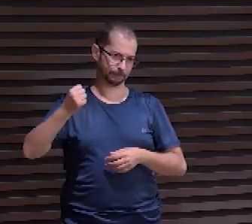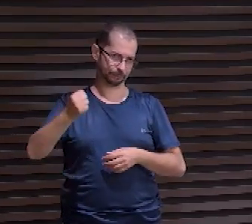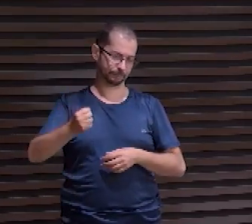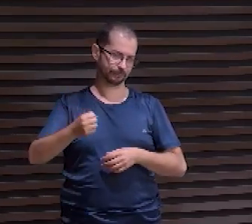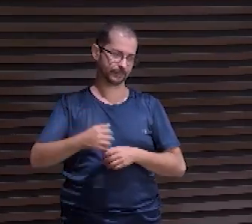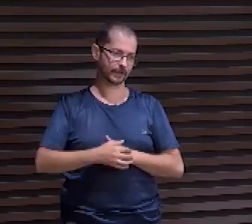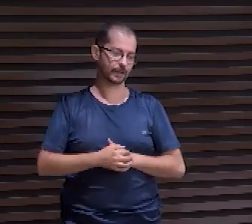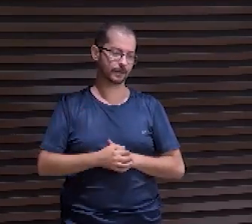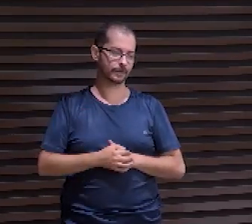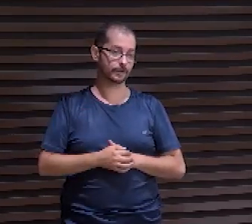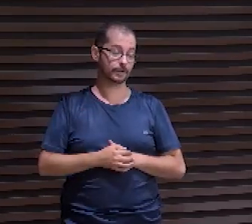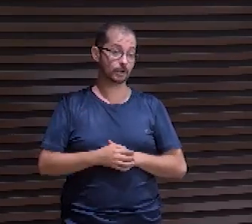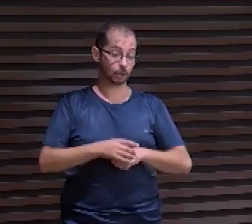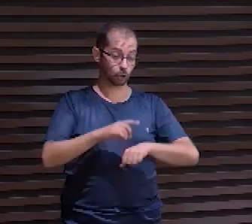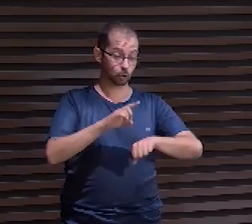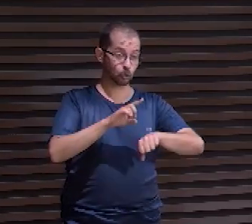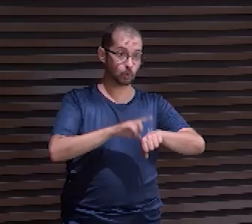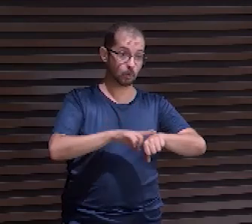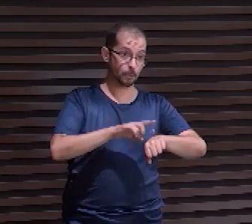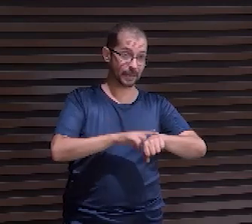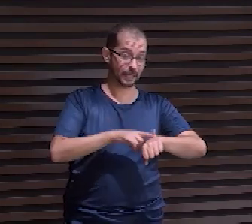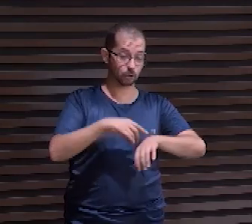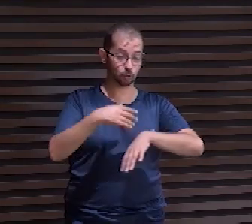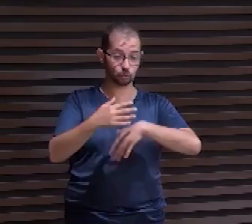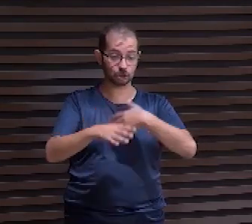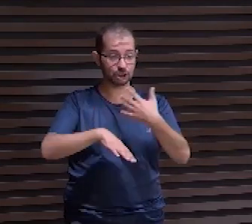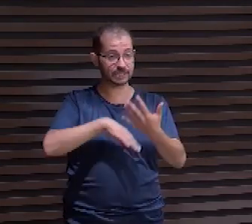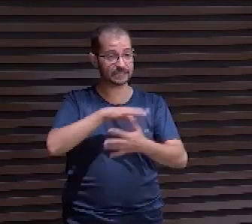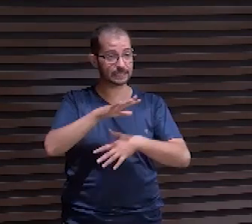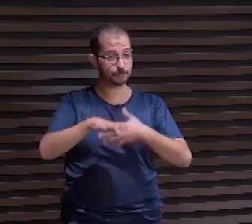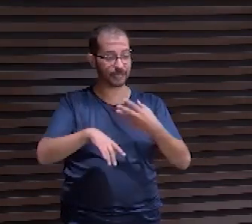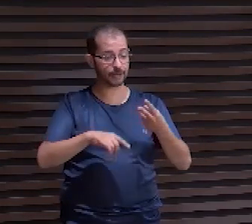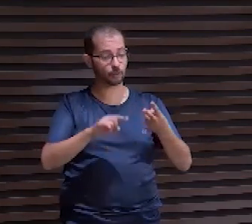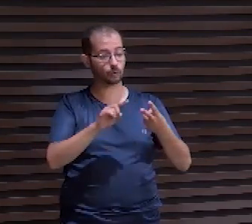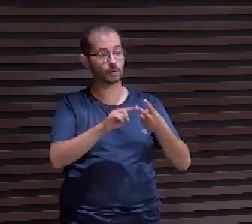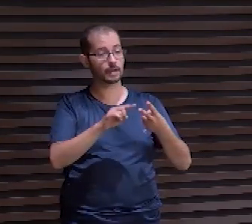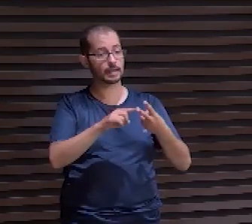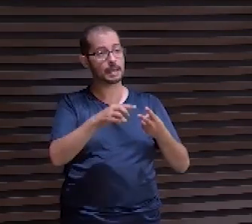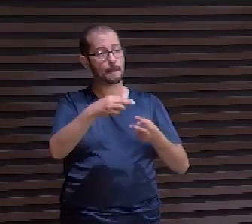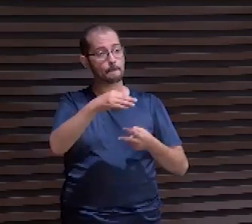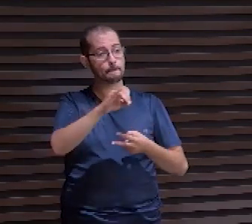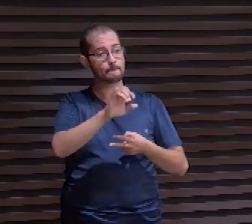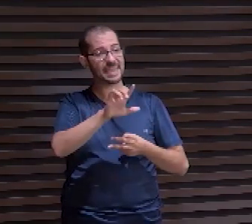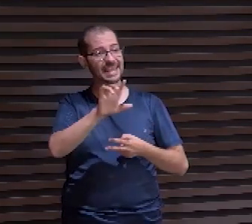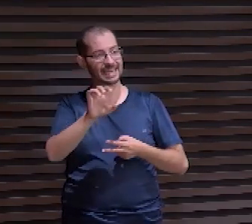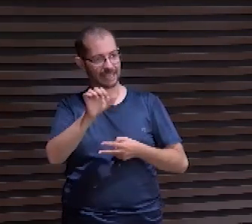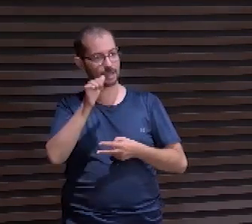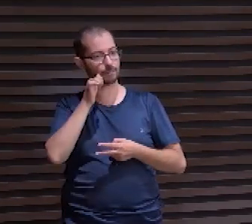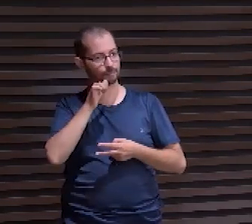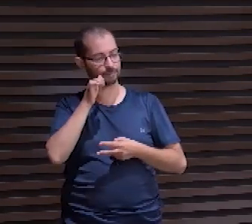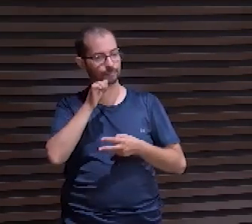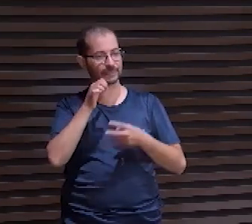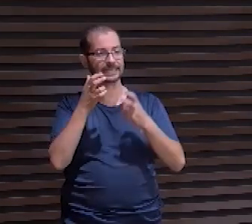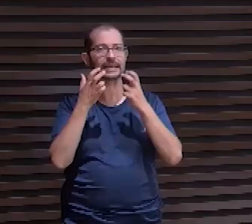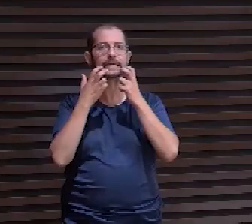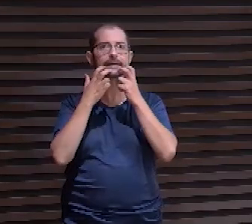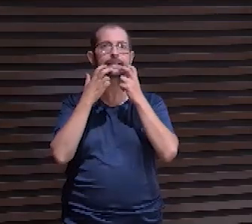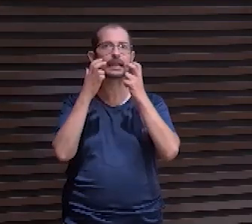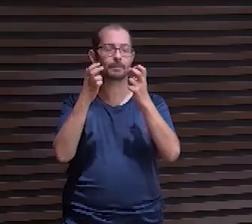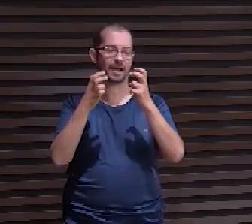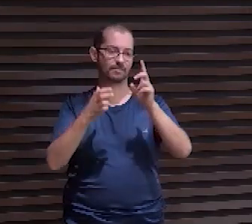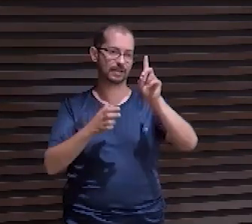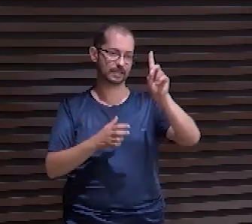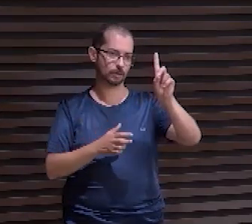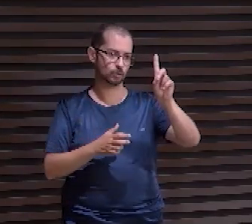No momento sinistro de desespero, Millie clamava a Deus. Temos que reconhecer que ela não